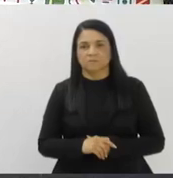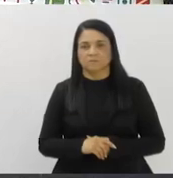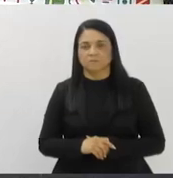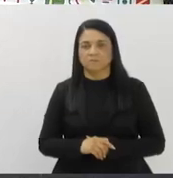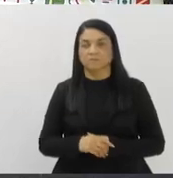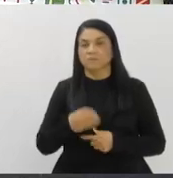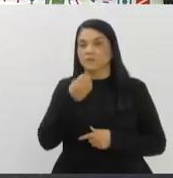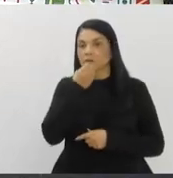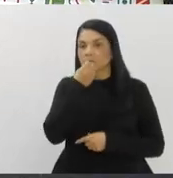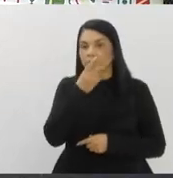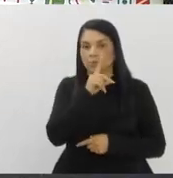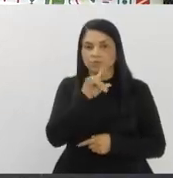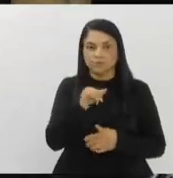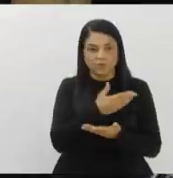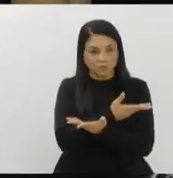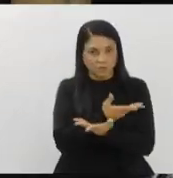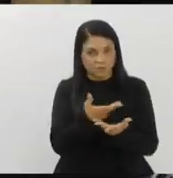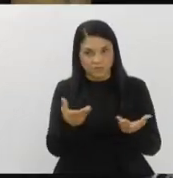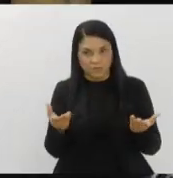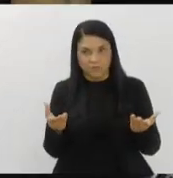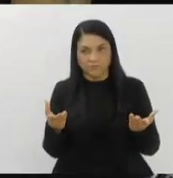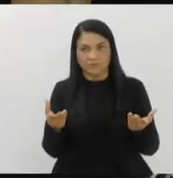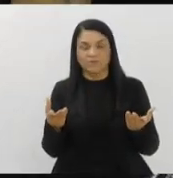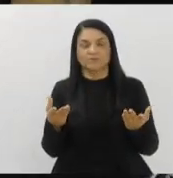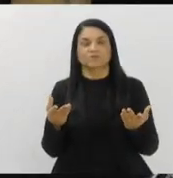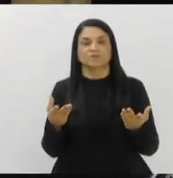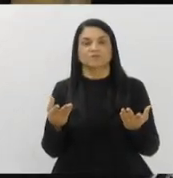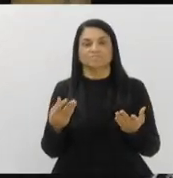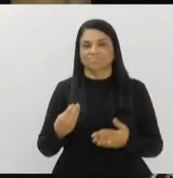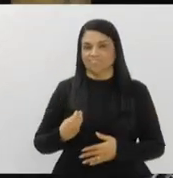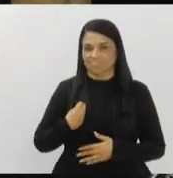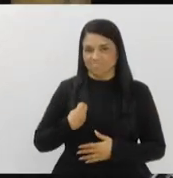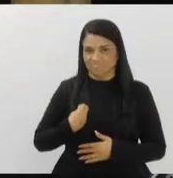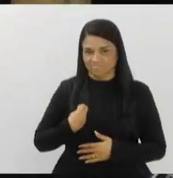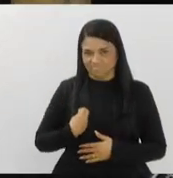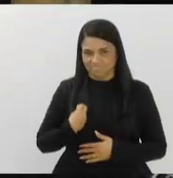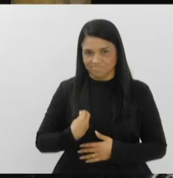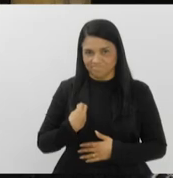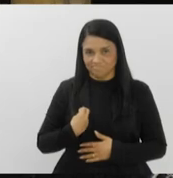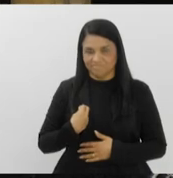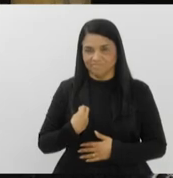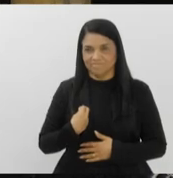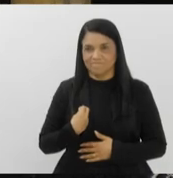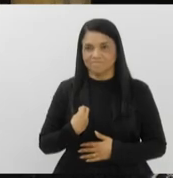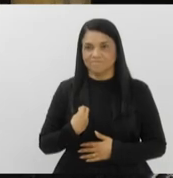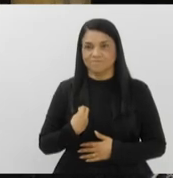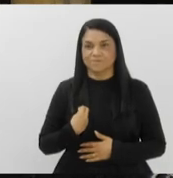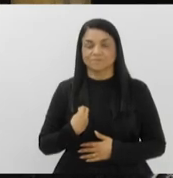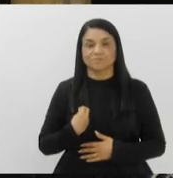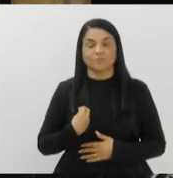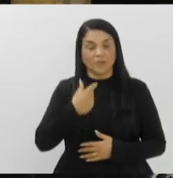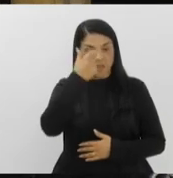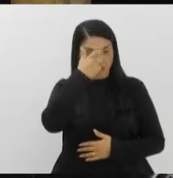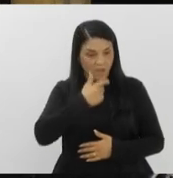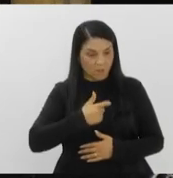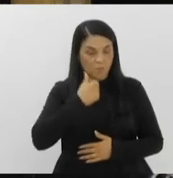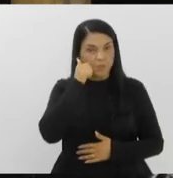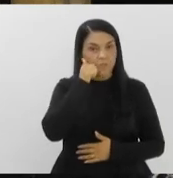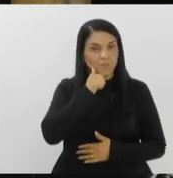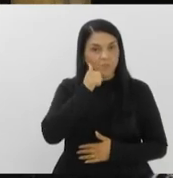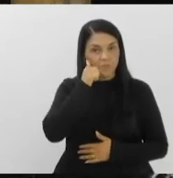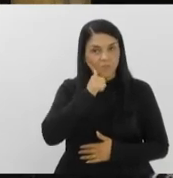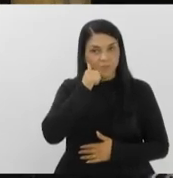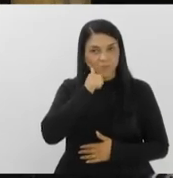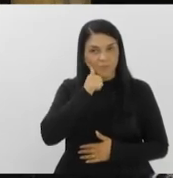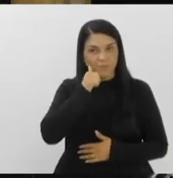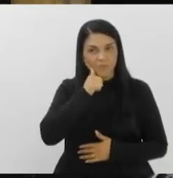Bom dia a todos, todos aqui presentes. Então, eu como mulher, né,